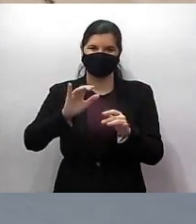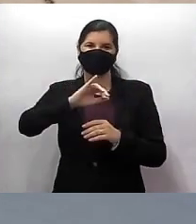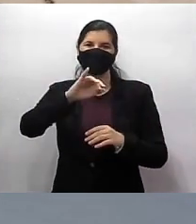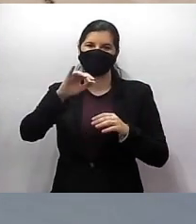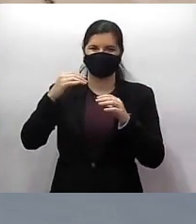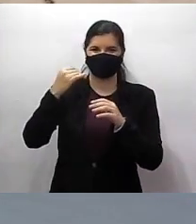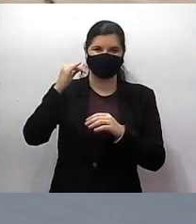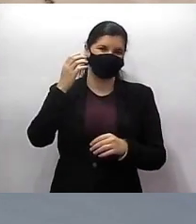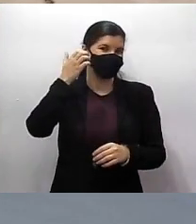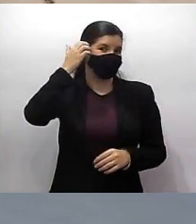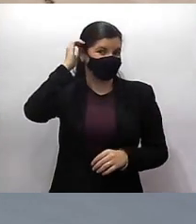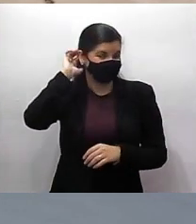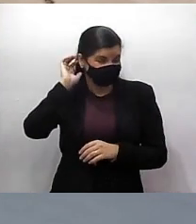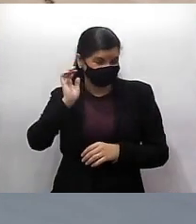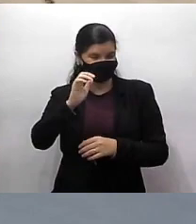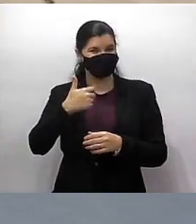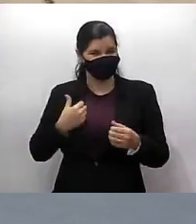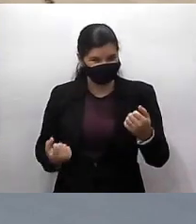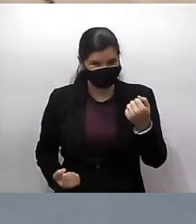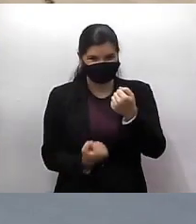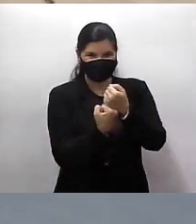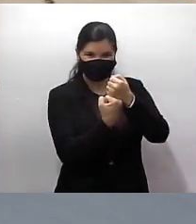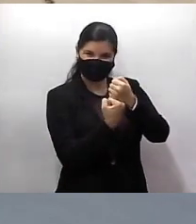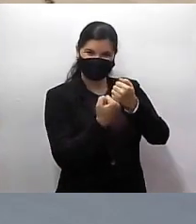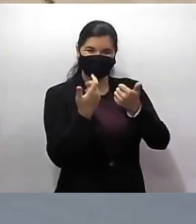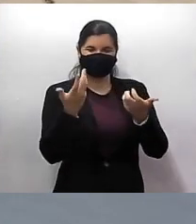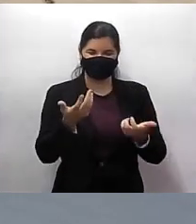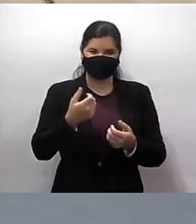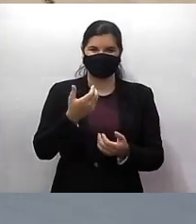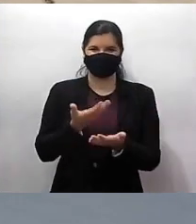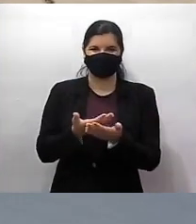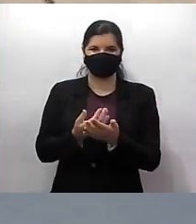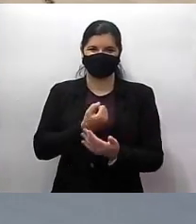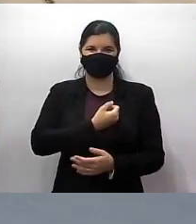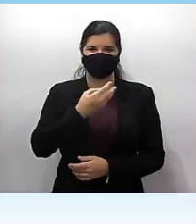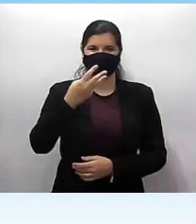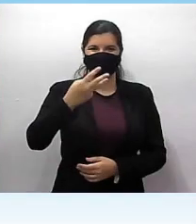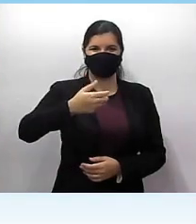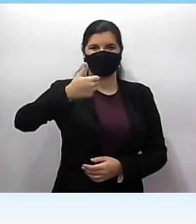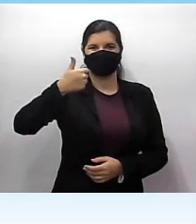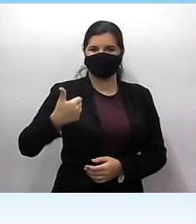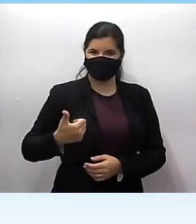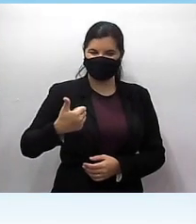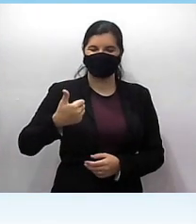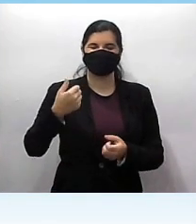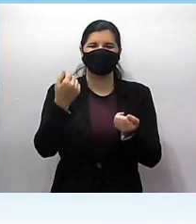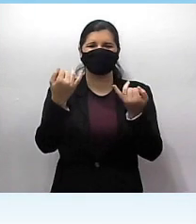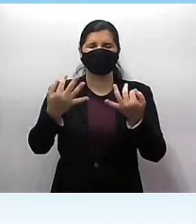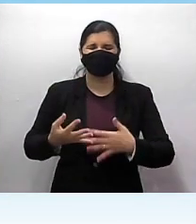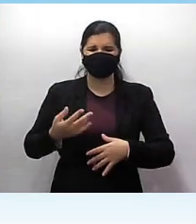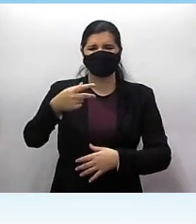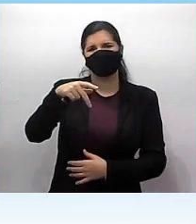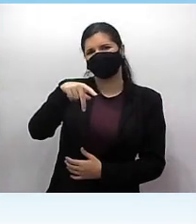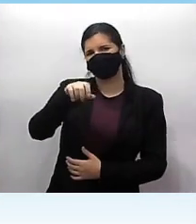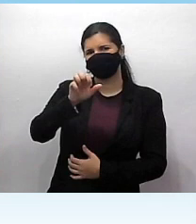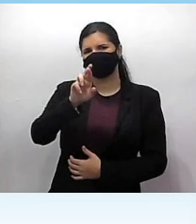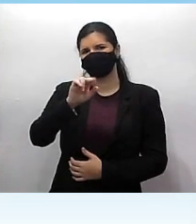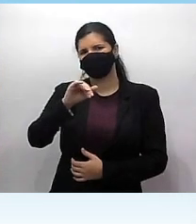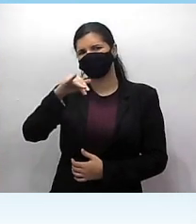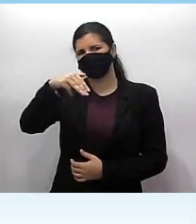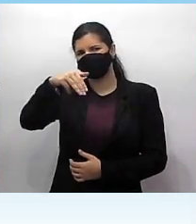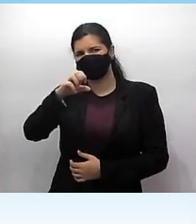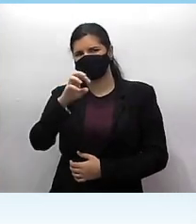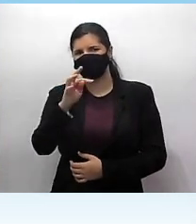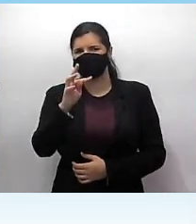mas nosso parceiro, tá bom? Aula de número 31. Vamos falar sobre perímetro de um polígono, tá bom? Seguimos